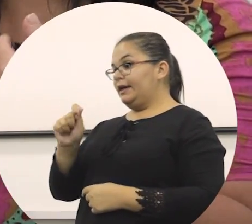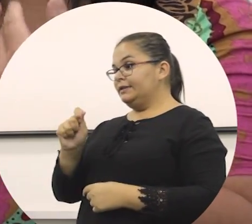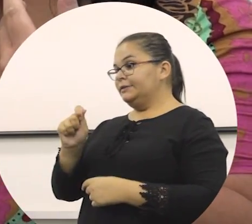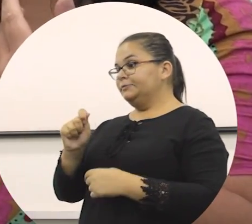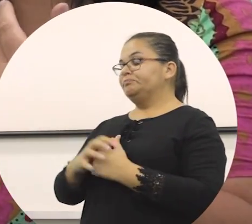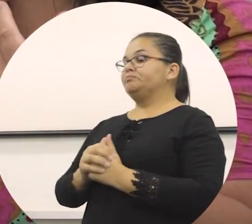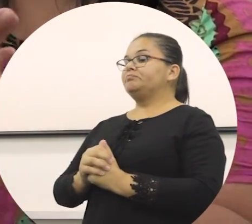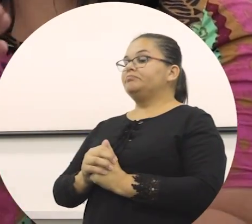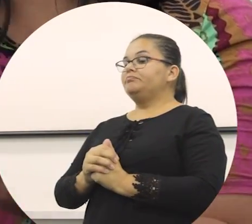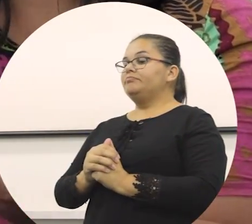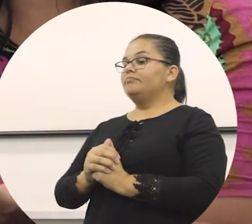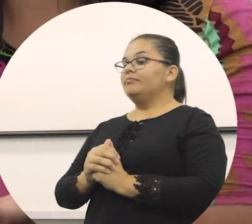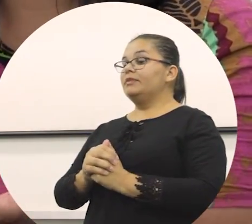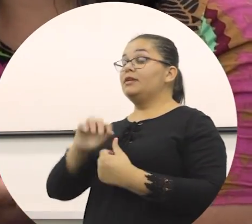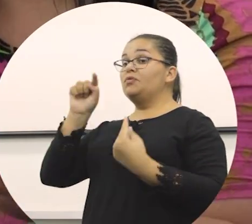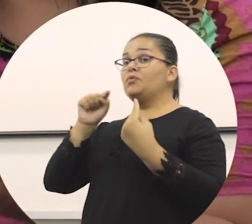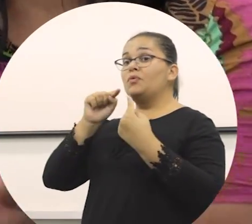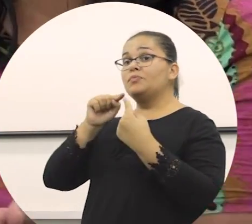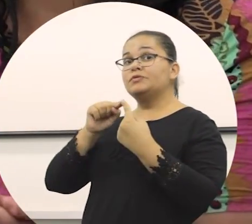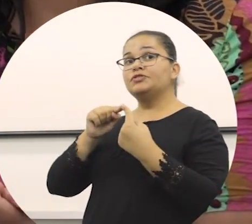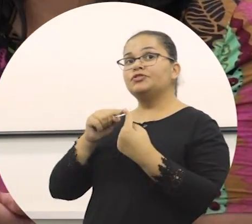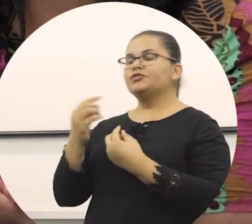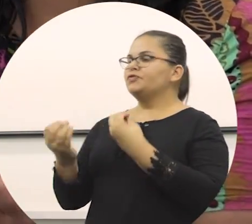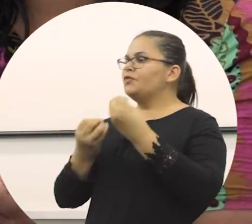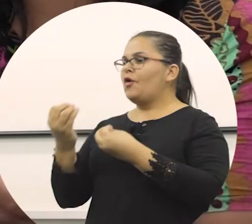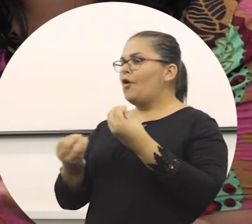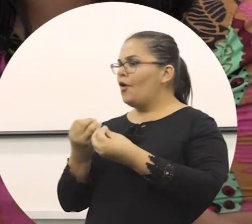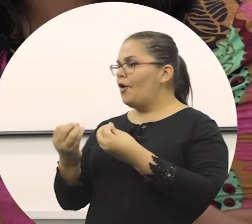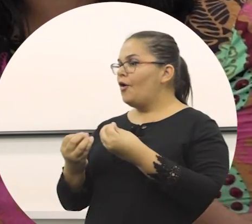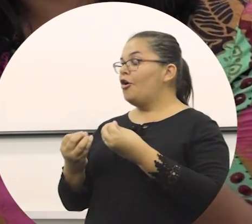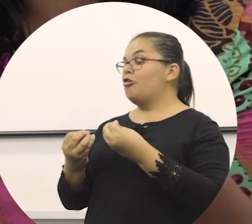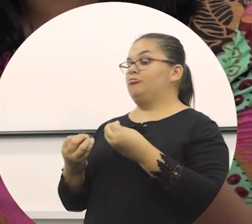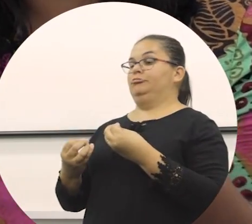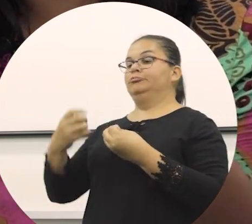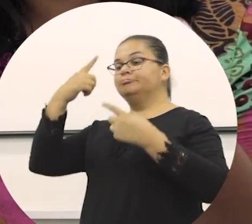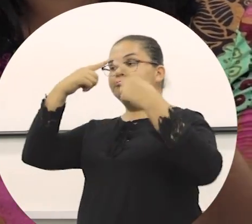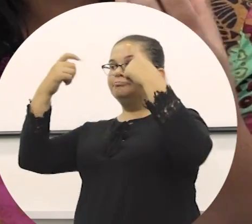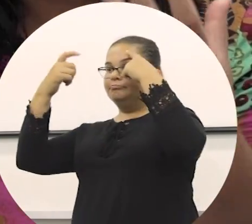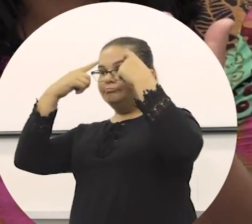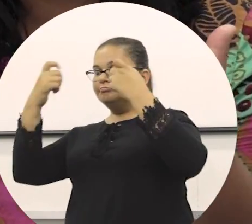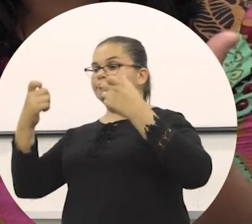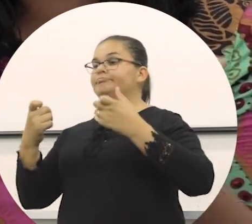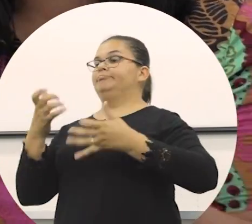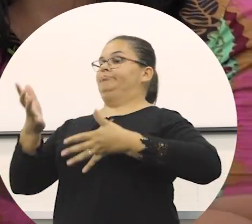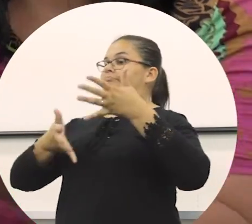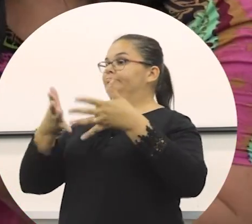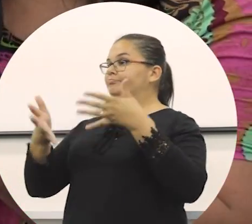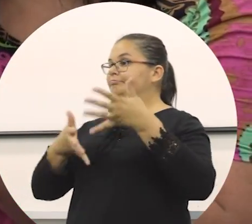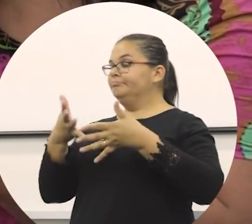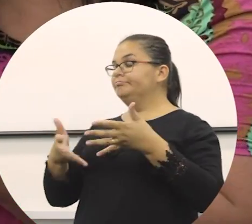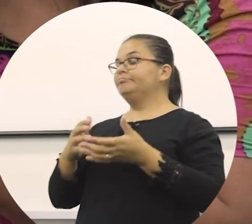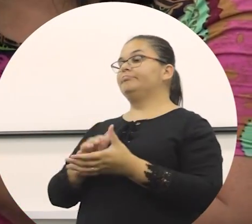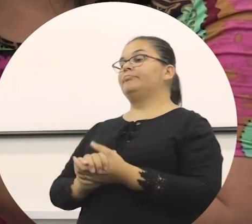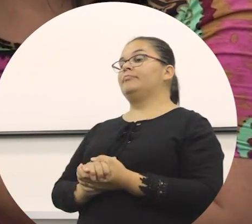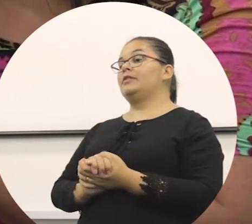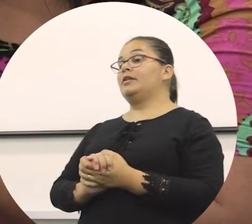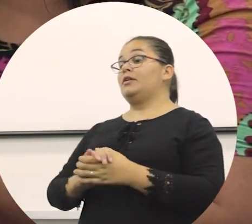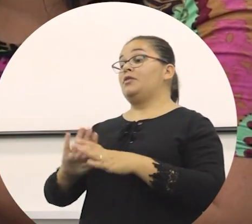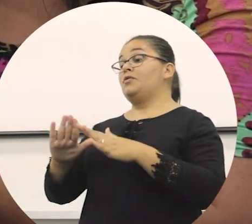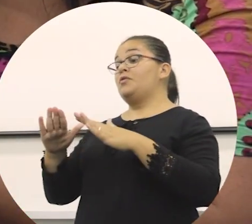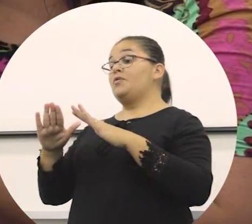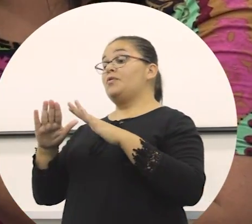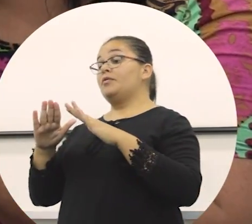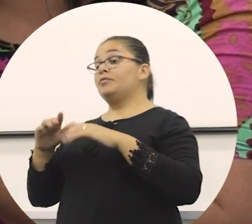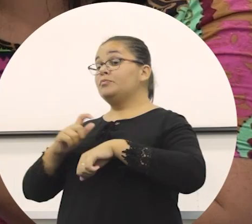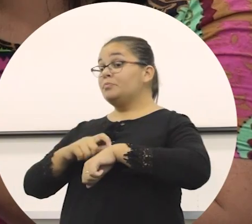é um objetivo de criar textos de cabeça, né, textos na cabeça, para que quando você for